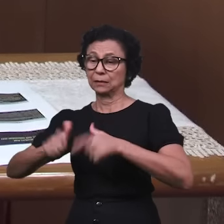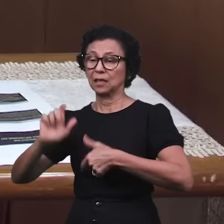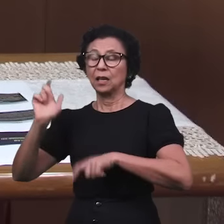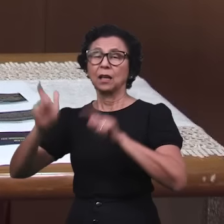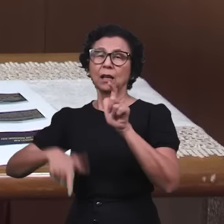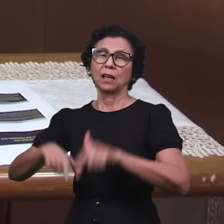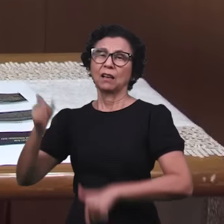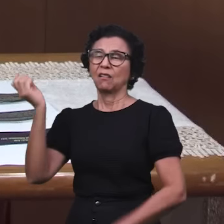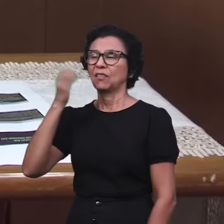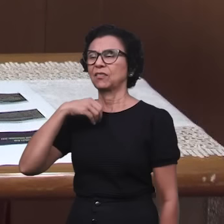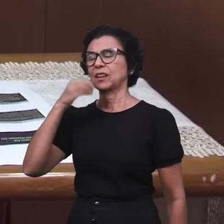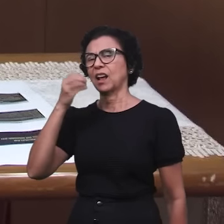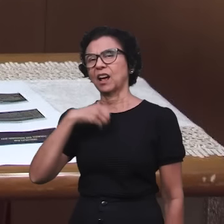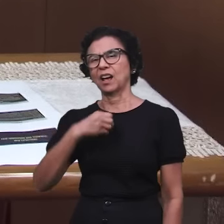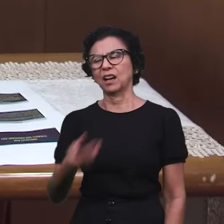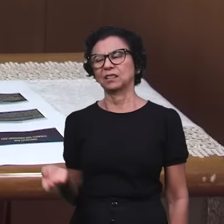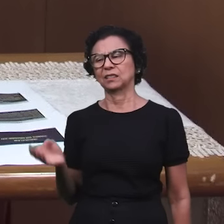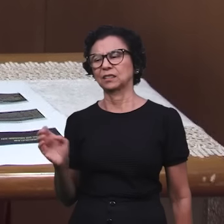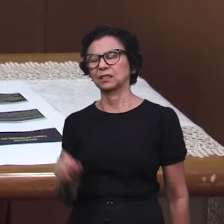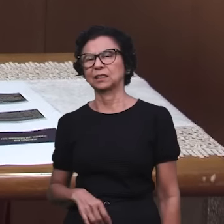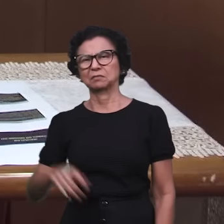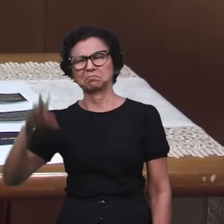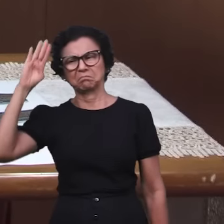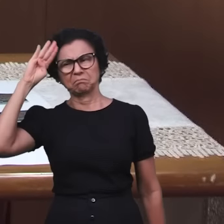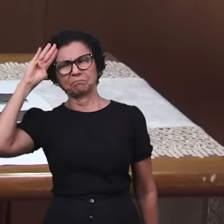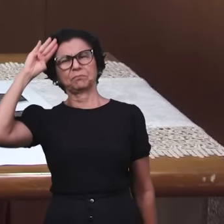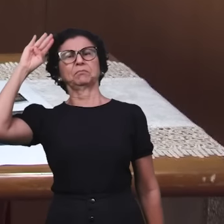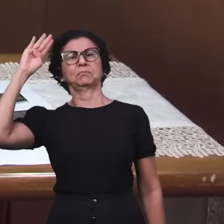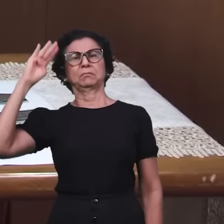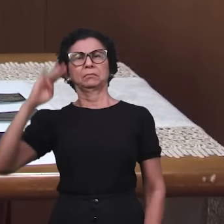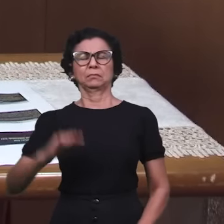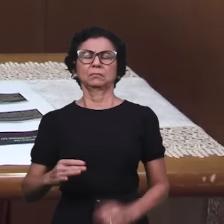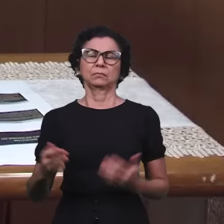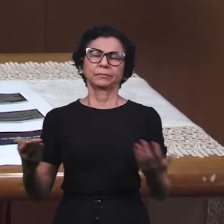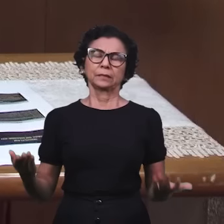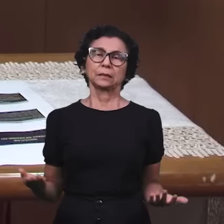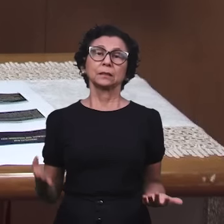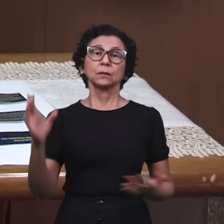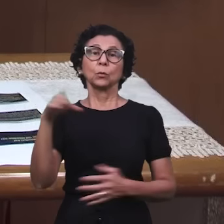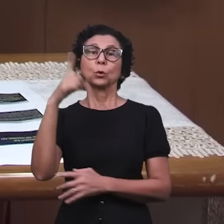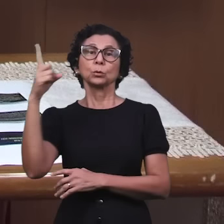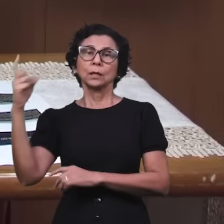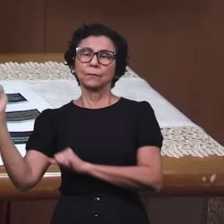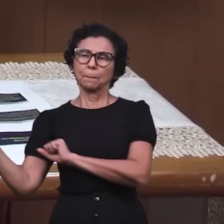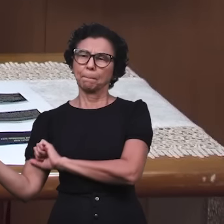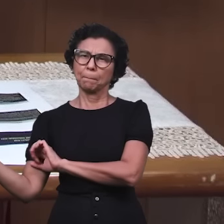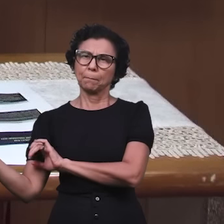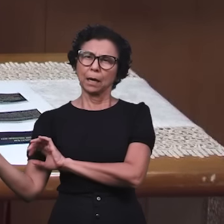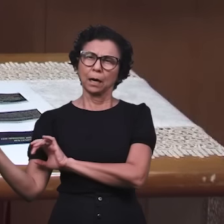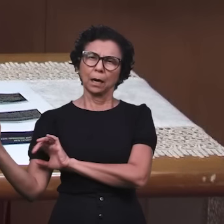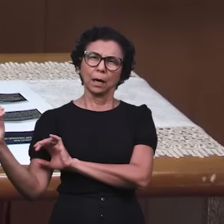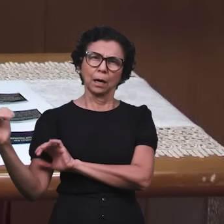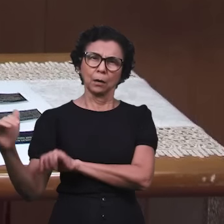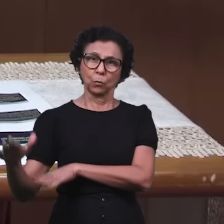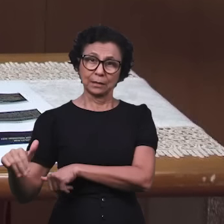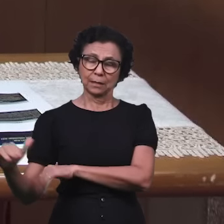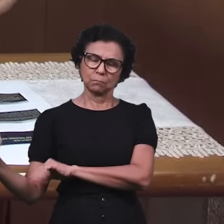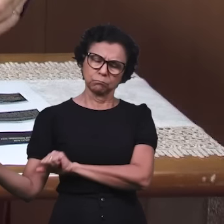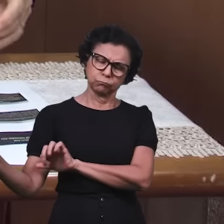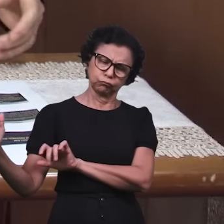pessoas incapazes militarmente, até fracos. Por isso que quando Davi ia aproximando com seu